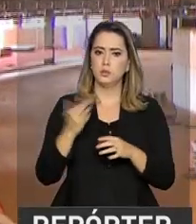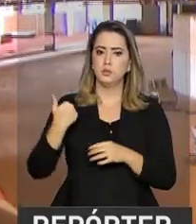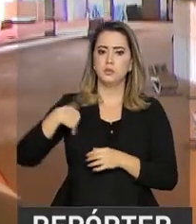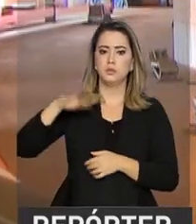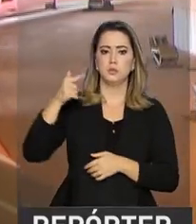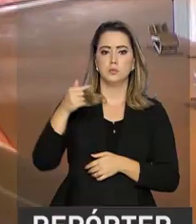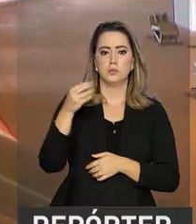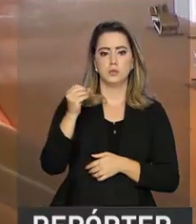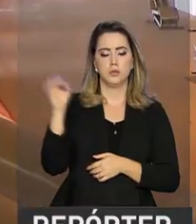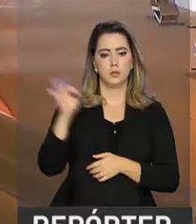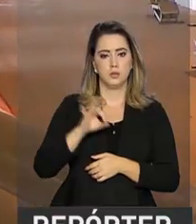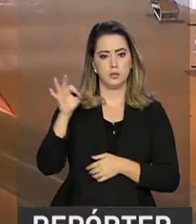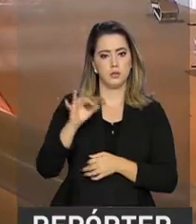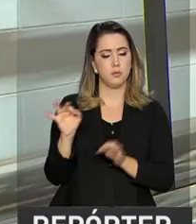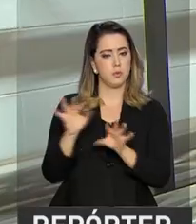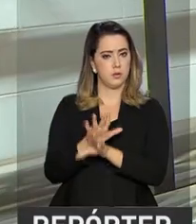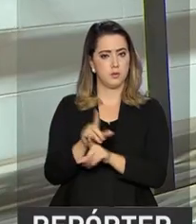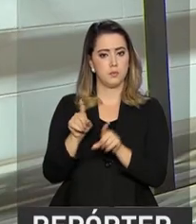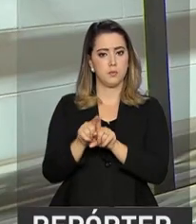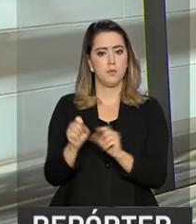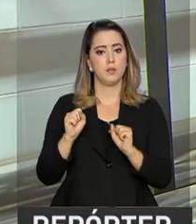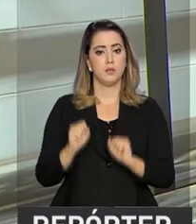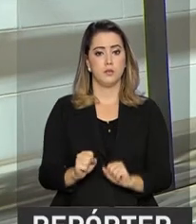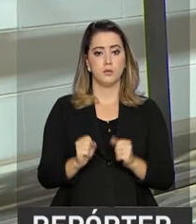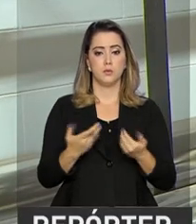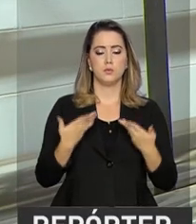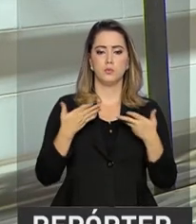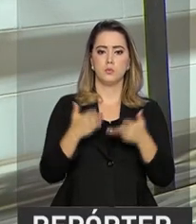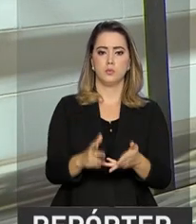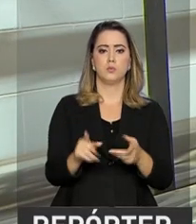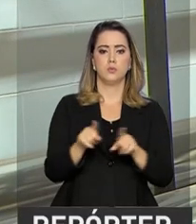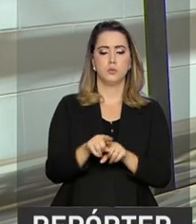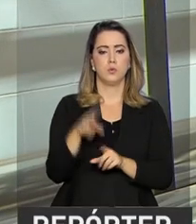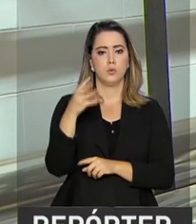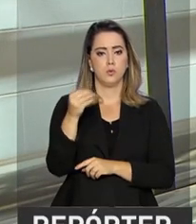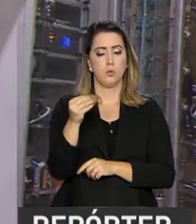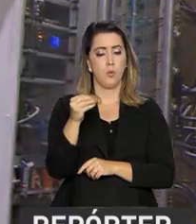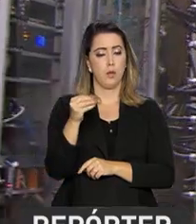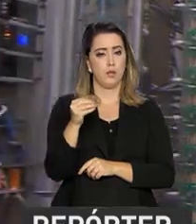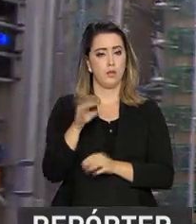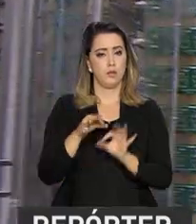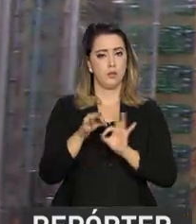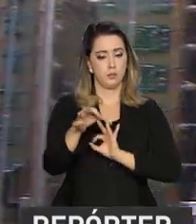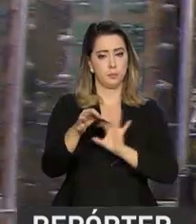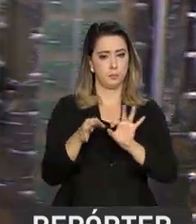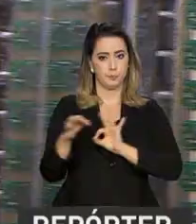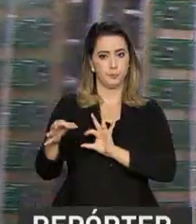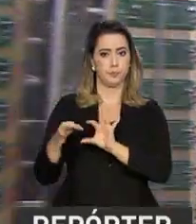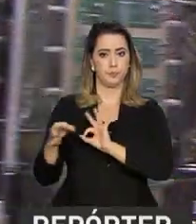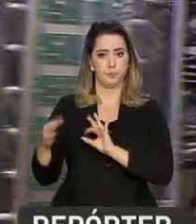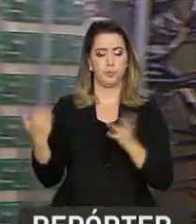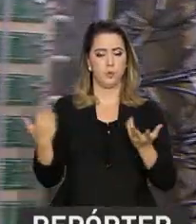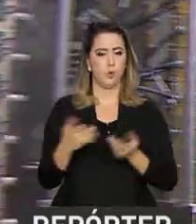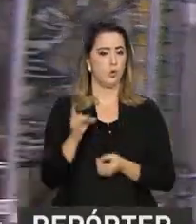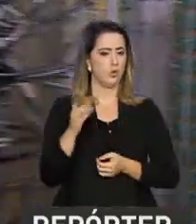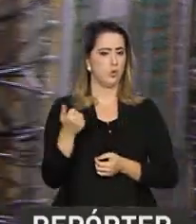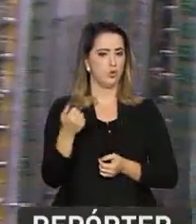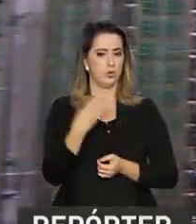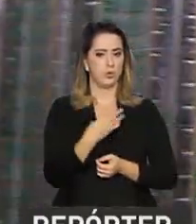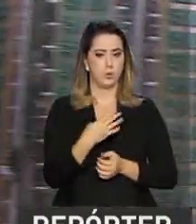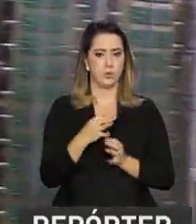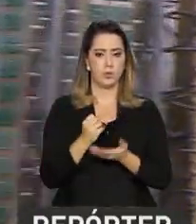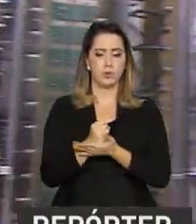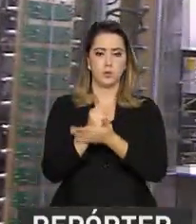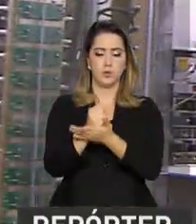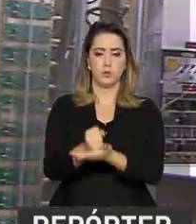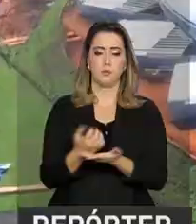de 70% de conclusão e vai poder comportar 40 linhas de luz. No laboratório atual, só existem 14 à